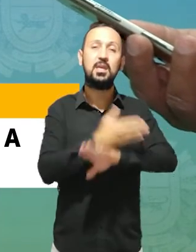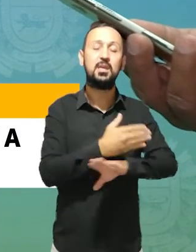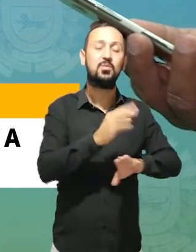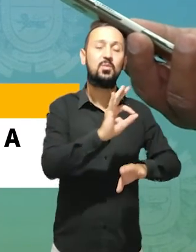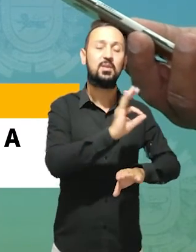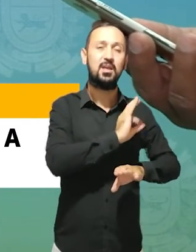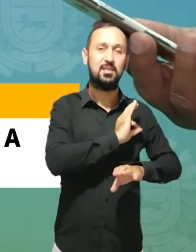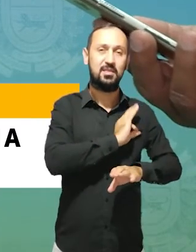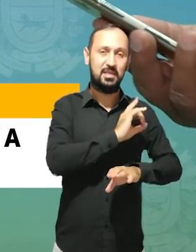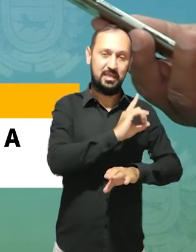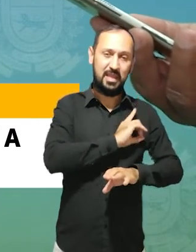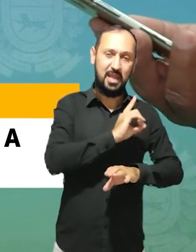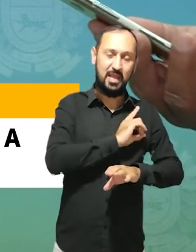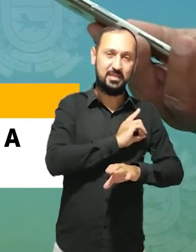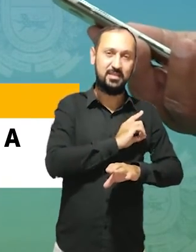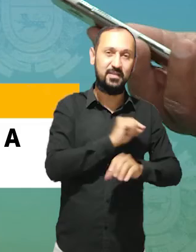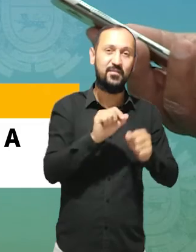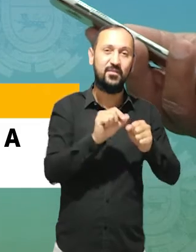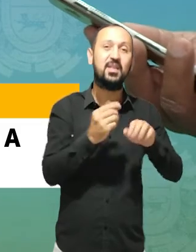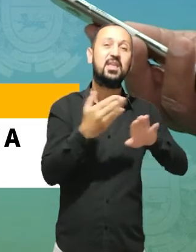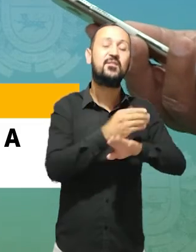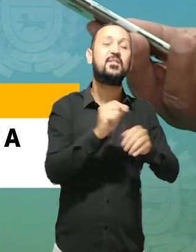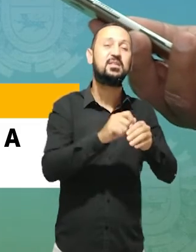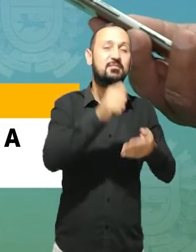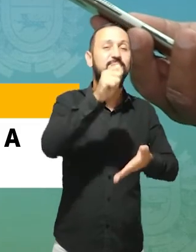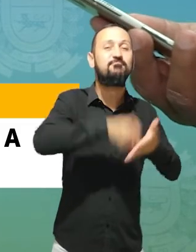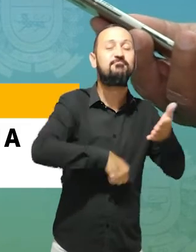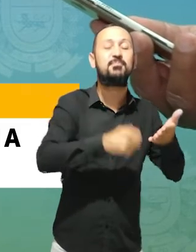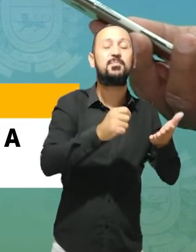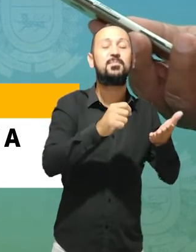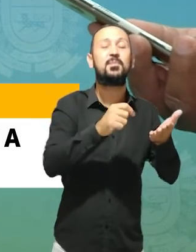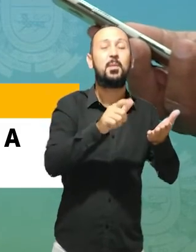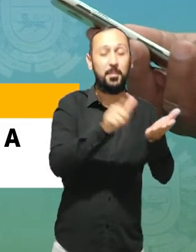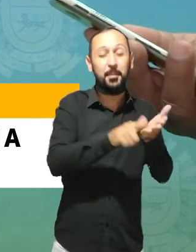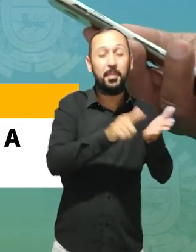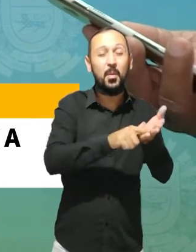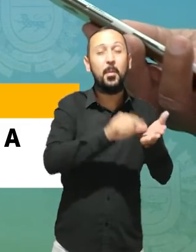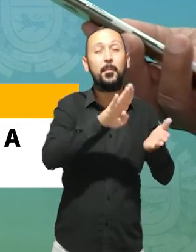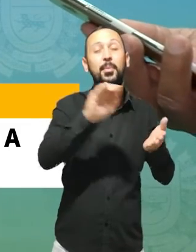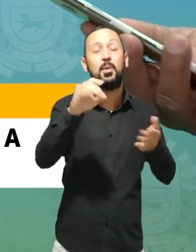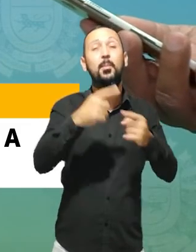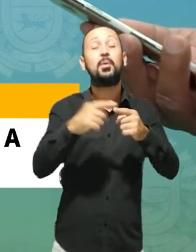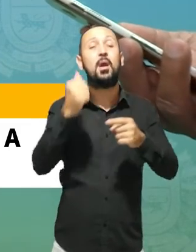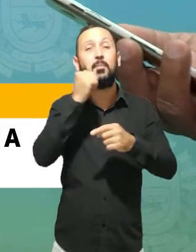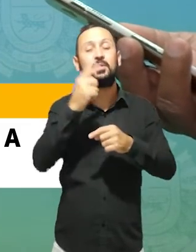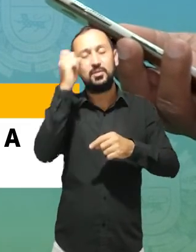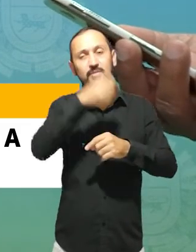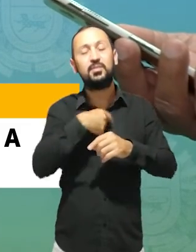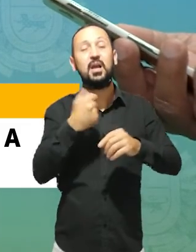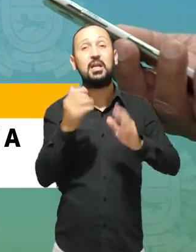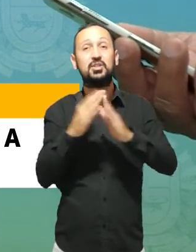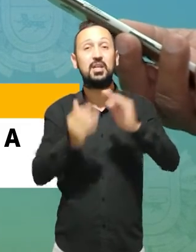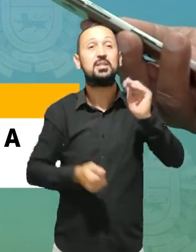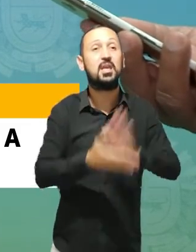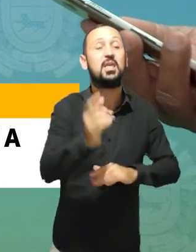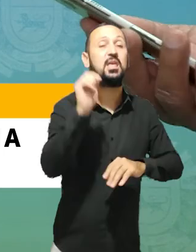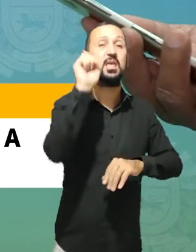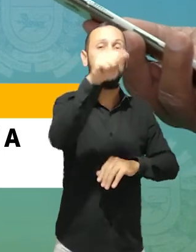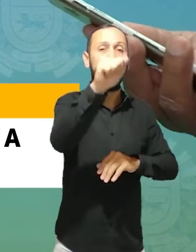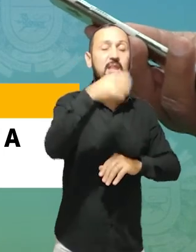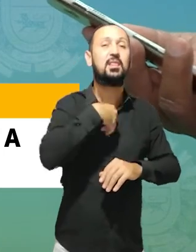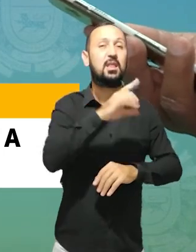dos registros de ocorrência a nosso ver não porque a violência diminuiu mas sem porque as mulheres estão com mais